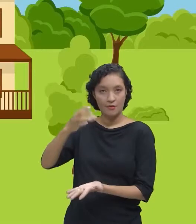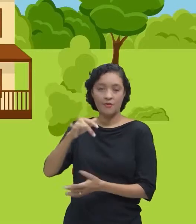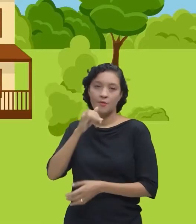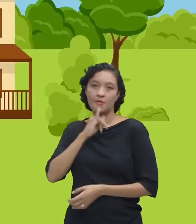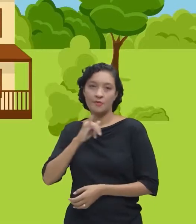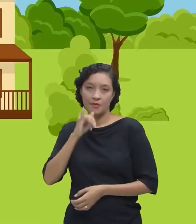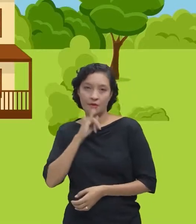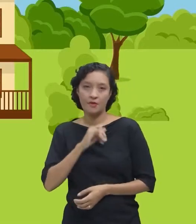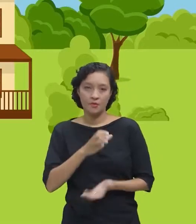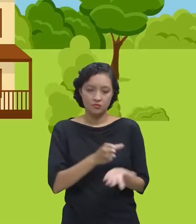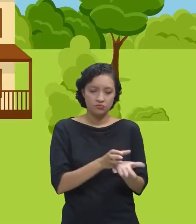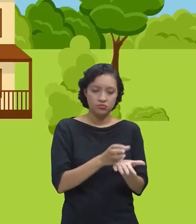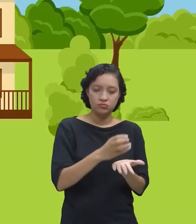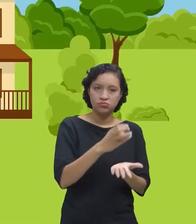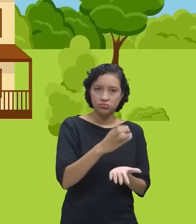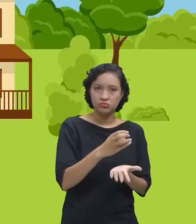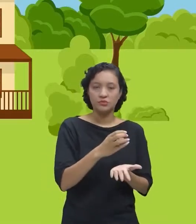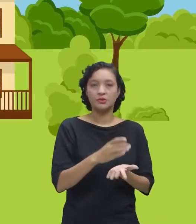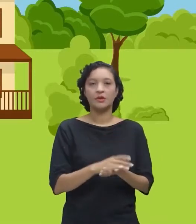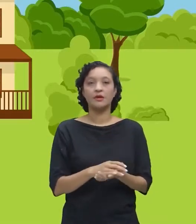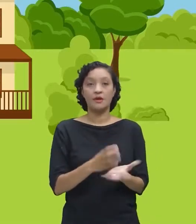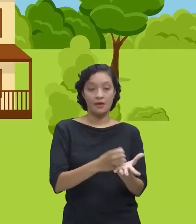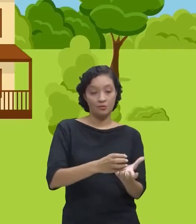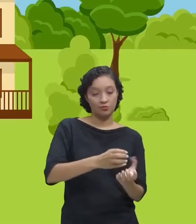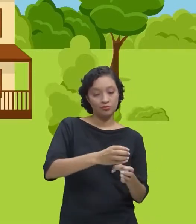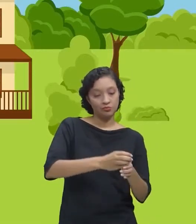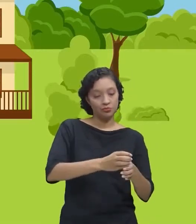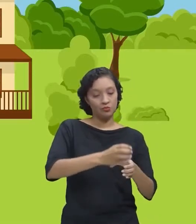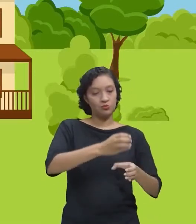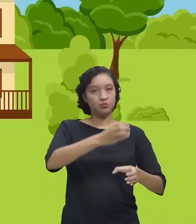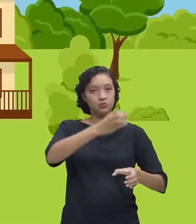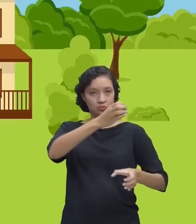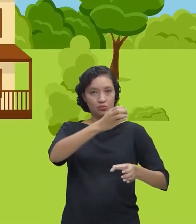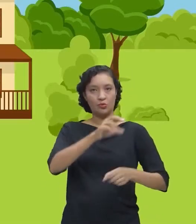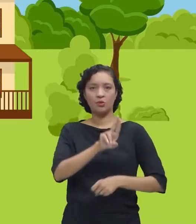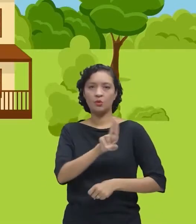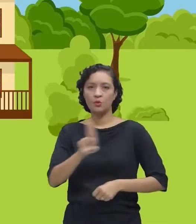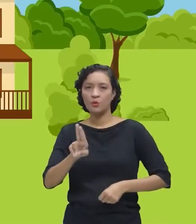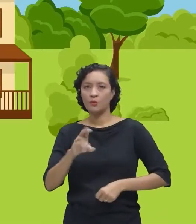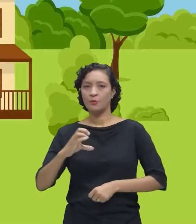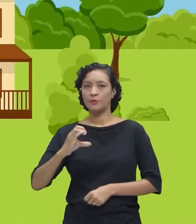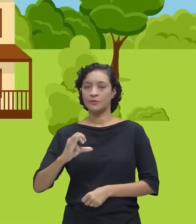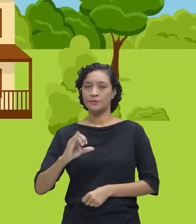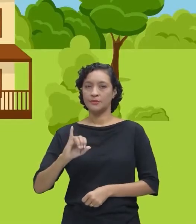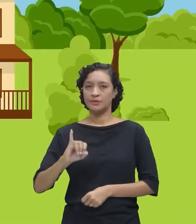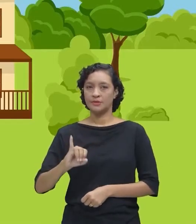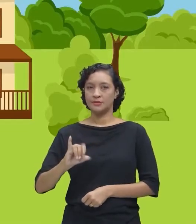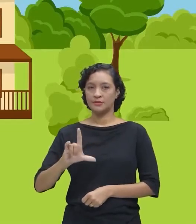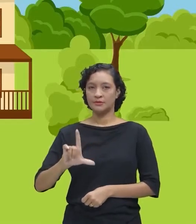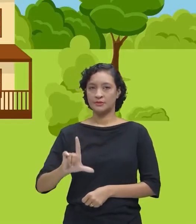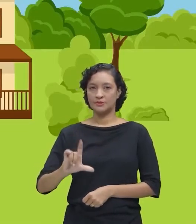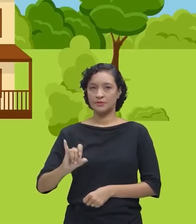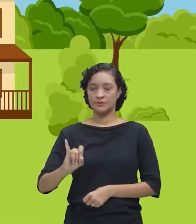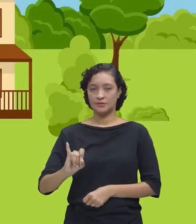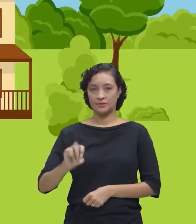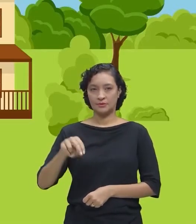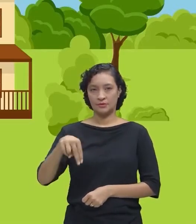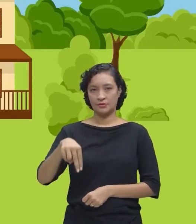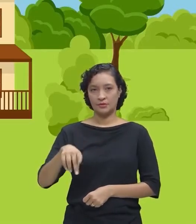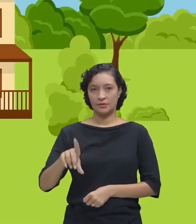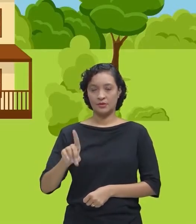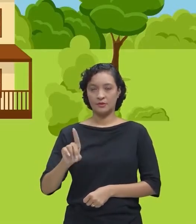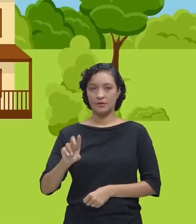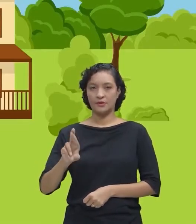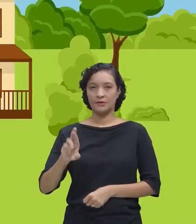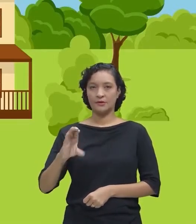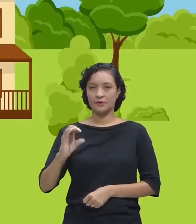lata. Ele é comprido, é um cilindro. E o cone, ele parece um chapéuzinho, ele parece